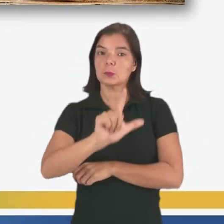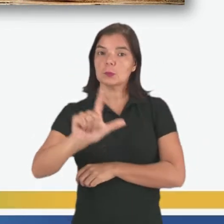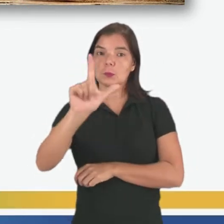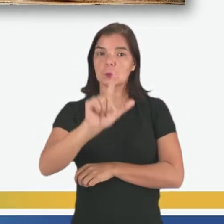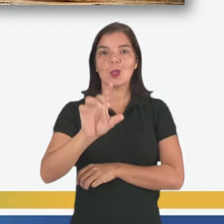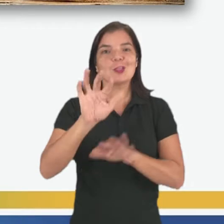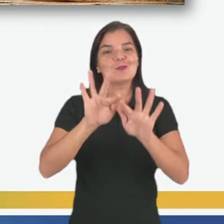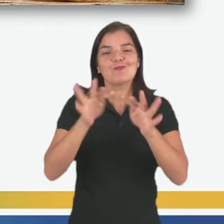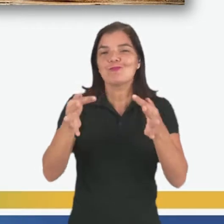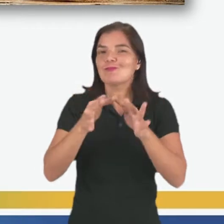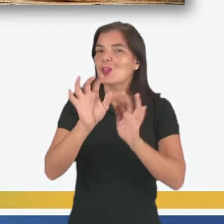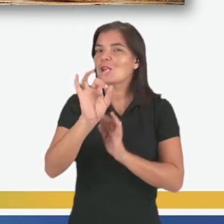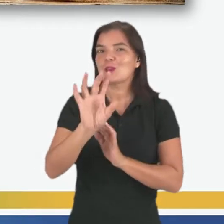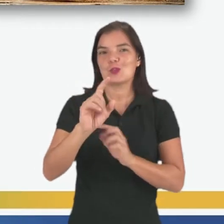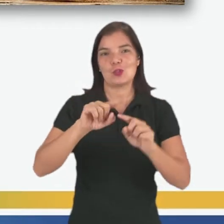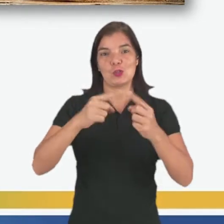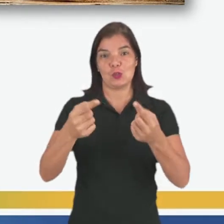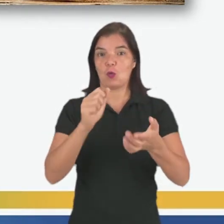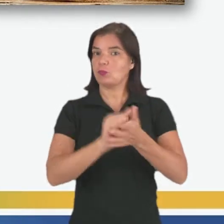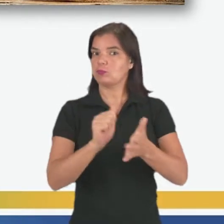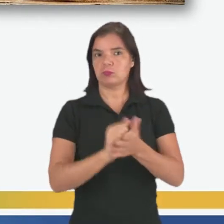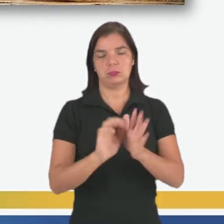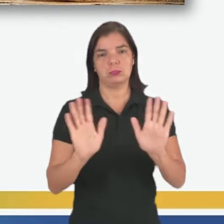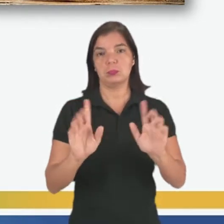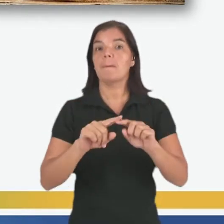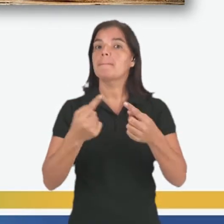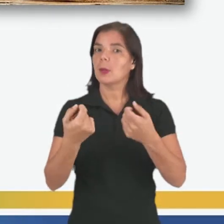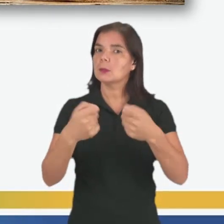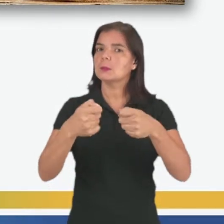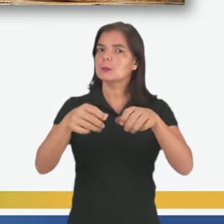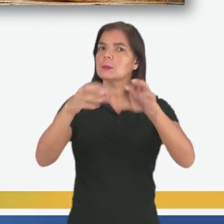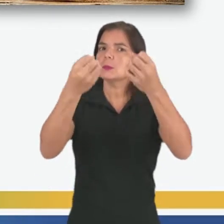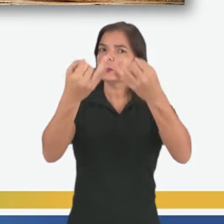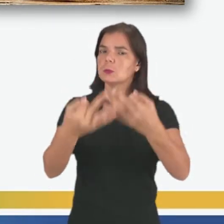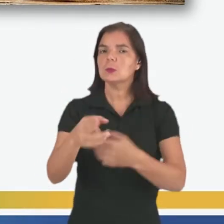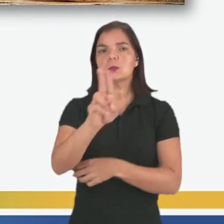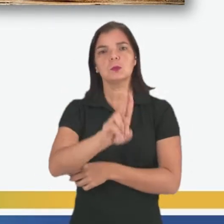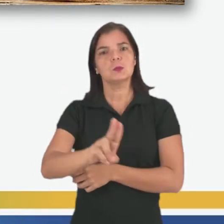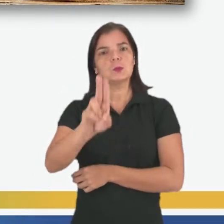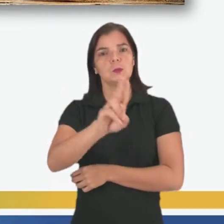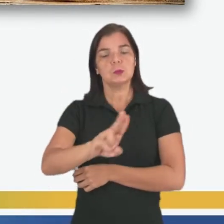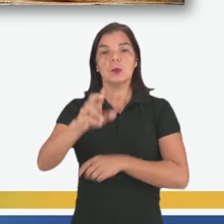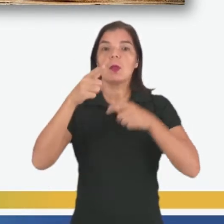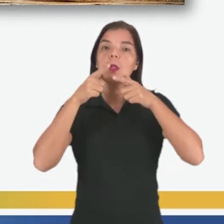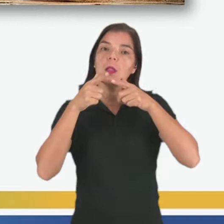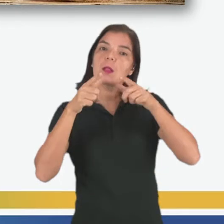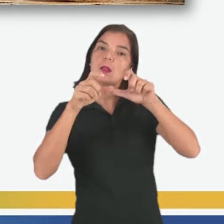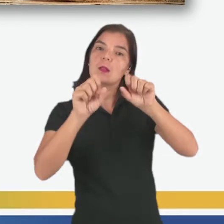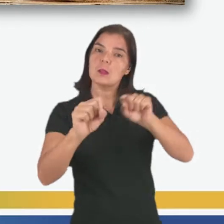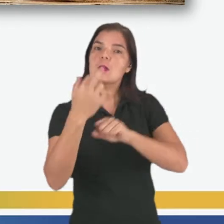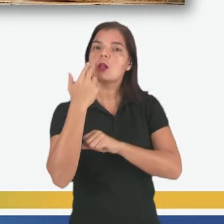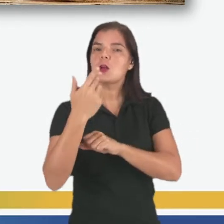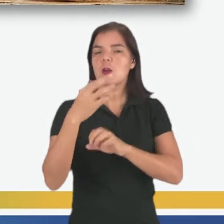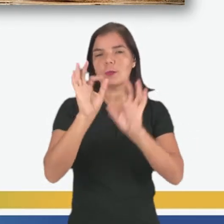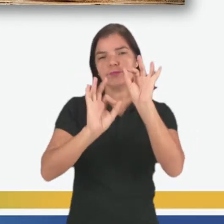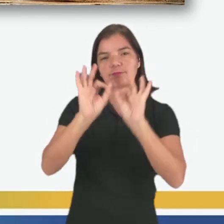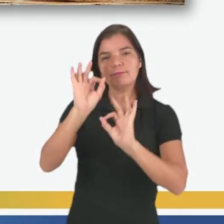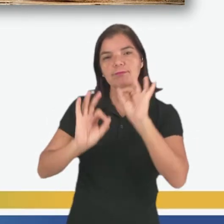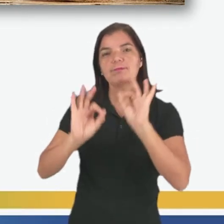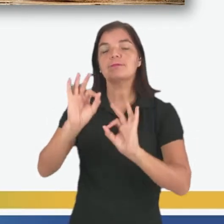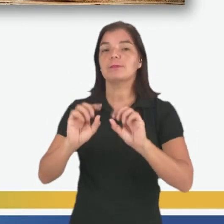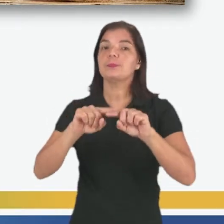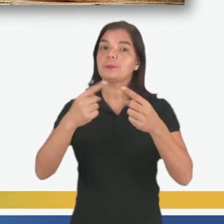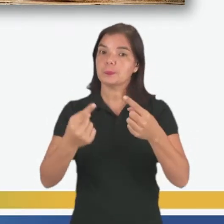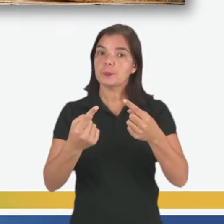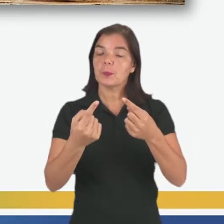literatura, não é simplesmente o ato de escrever. Nós falamos de uso da língua de uma forma elaborada. Então,